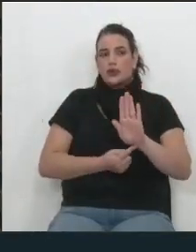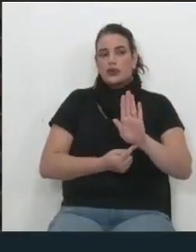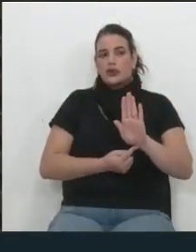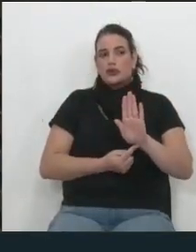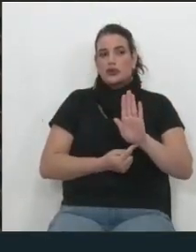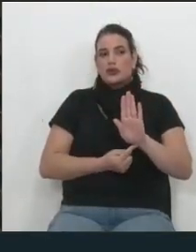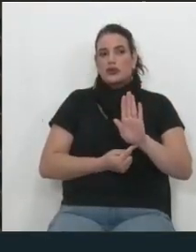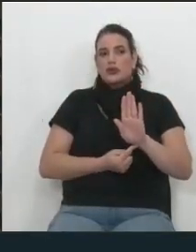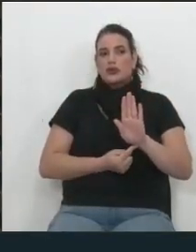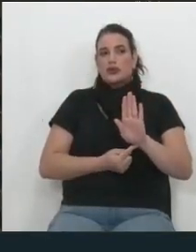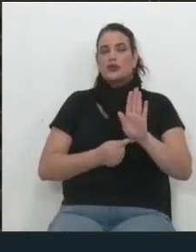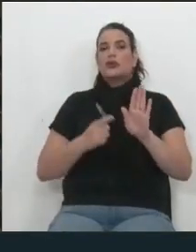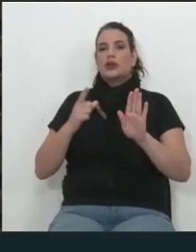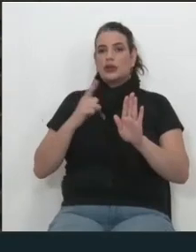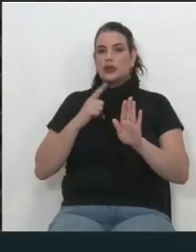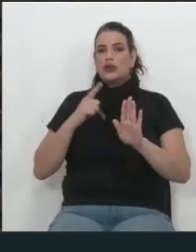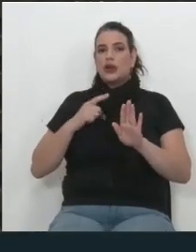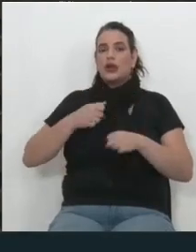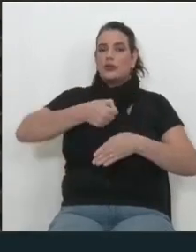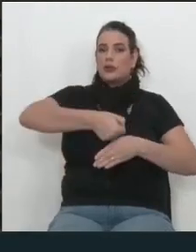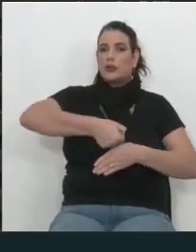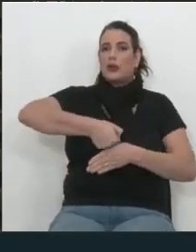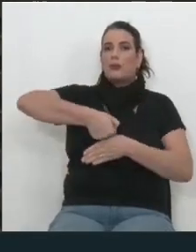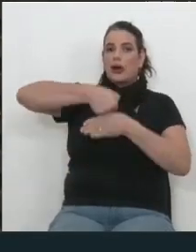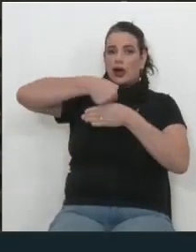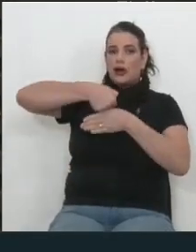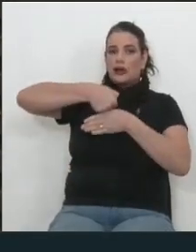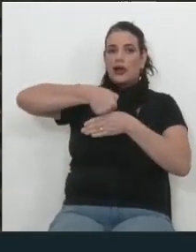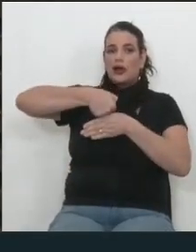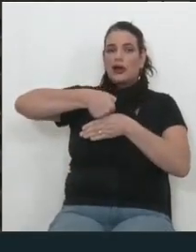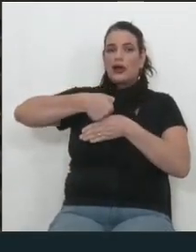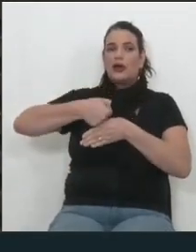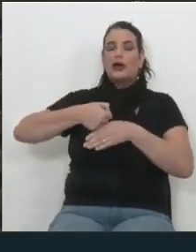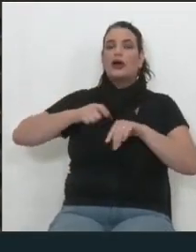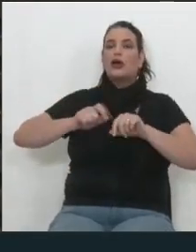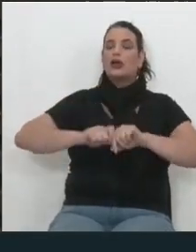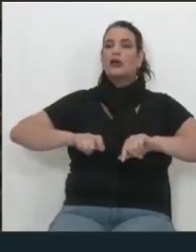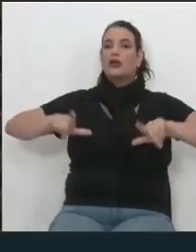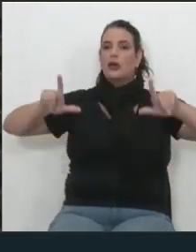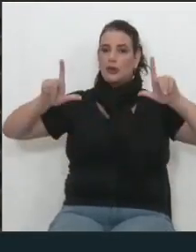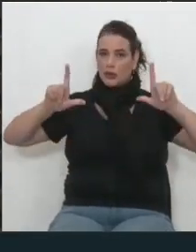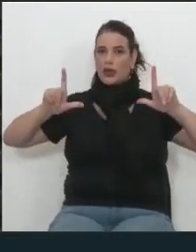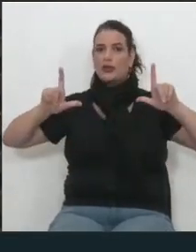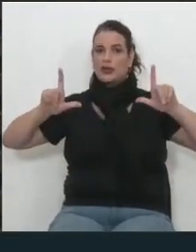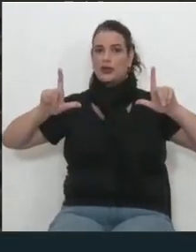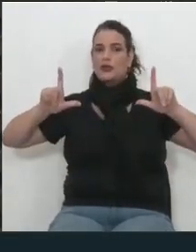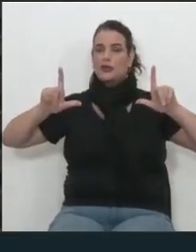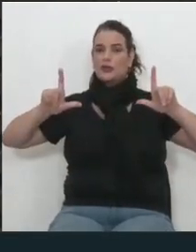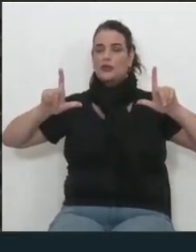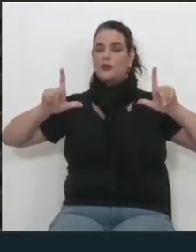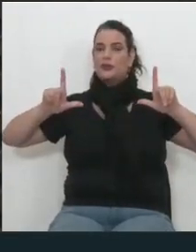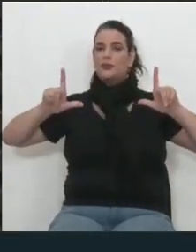dentro da minha mala, aquele painel, tinha um painel lá que fala